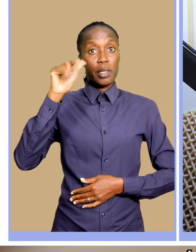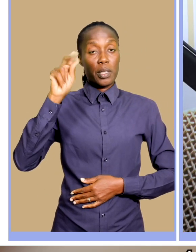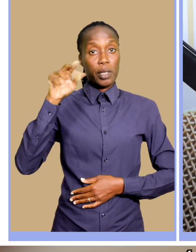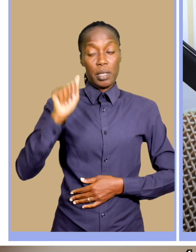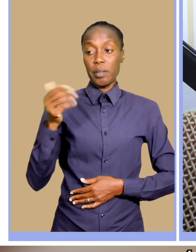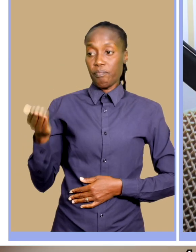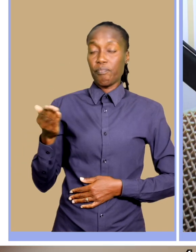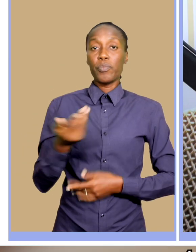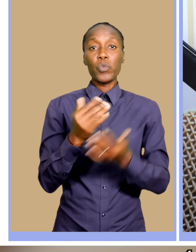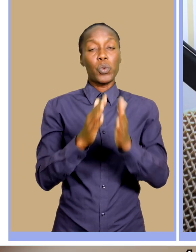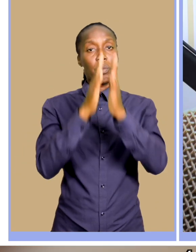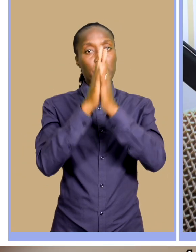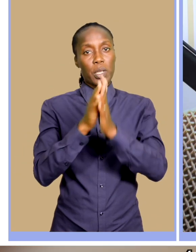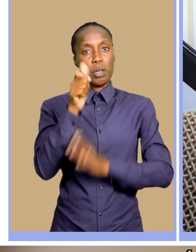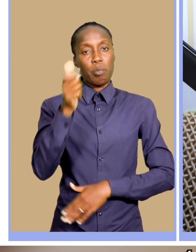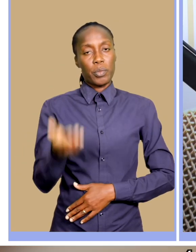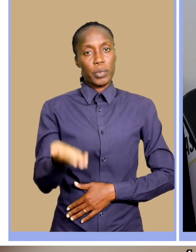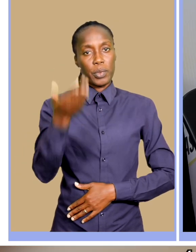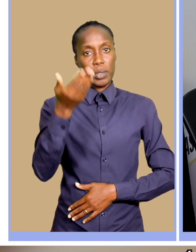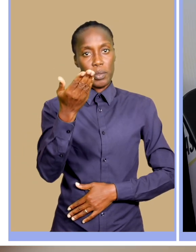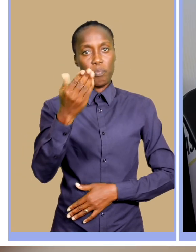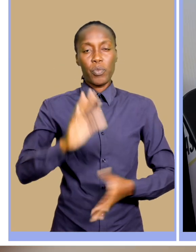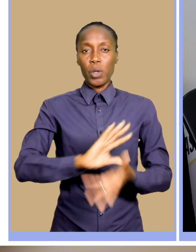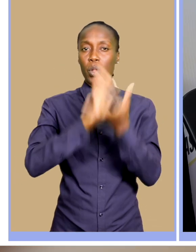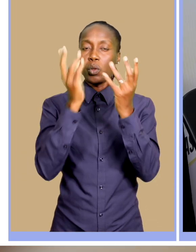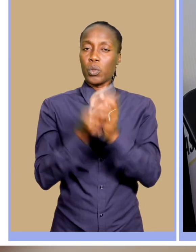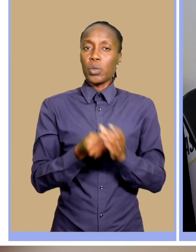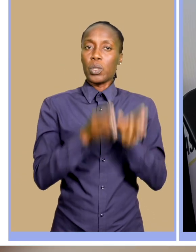muito gosto que estou aqui neste podcast.